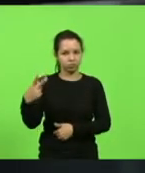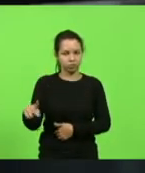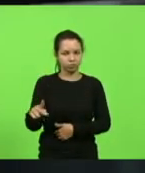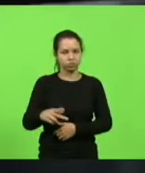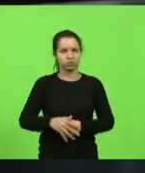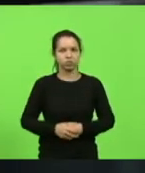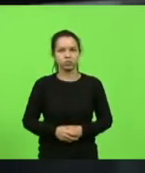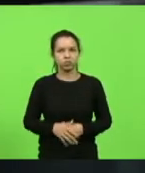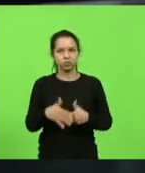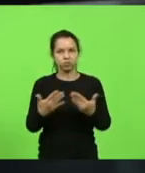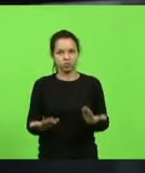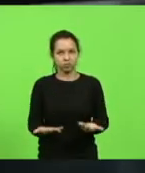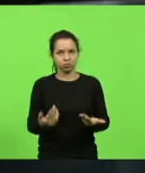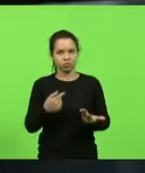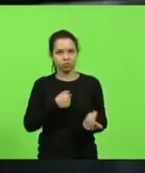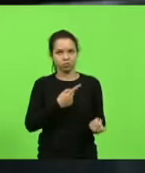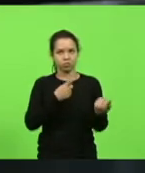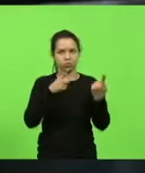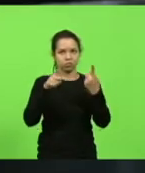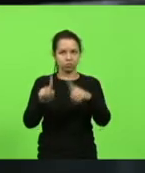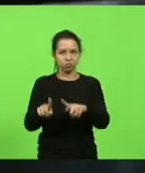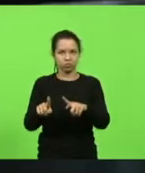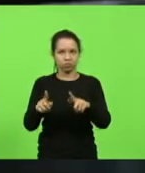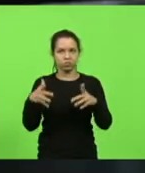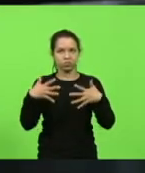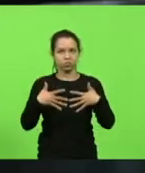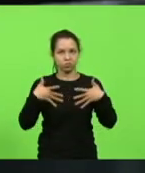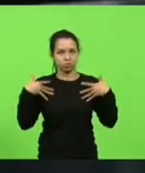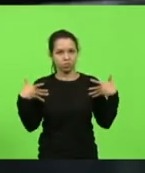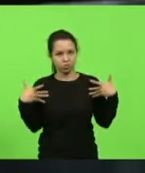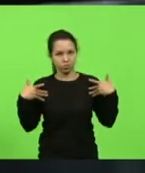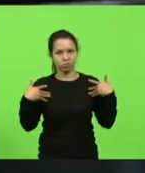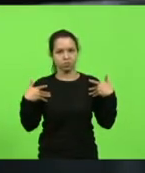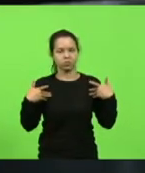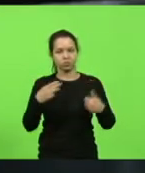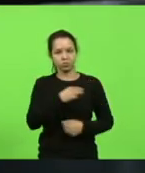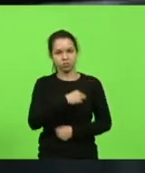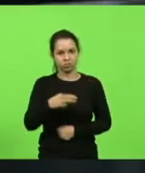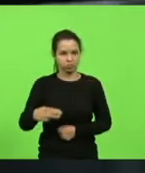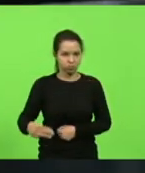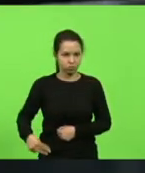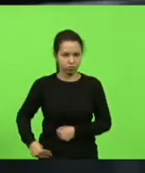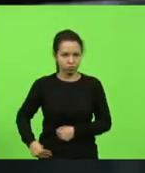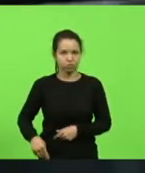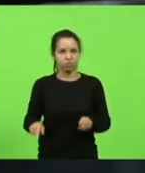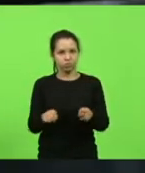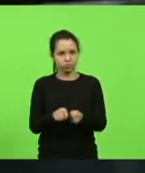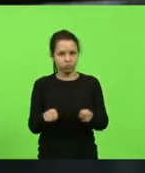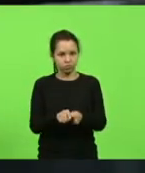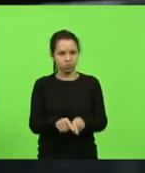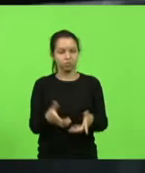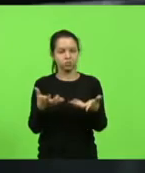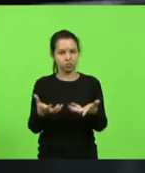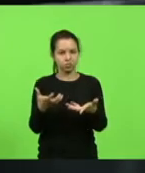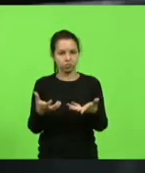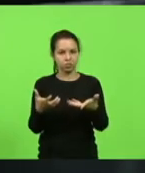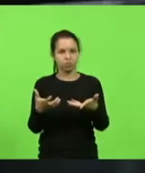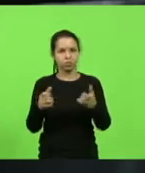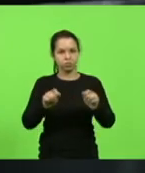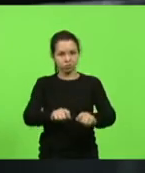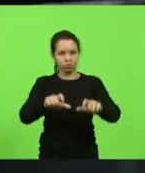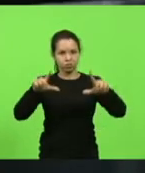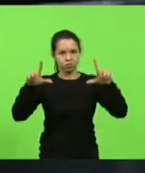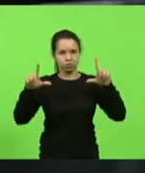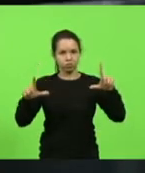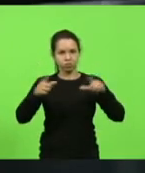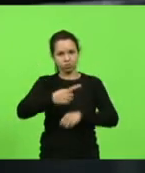não só sou contra esta homenagem ao ministro, como eu gostaria, presidente, que fosse aberto o painel e que a